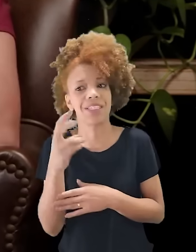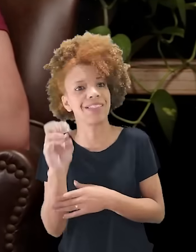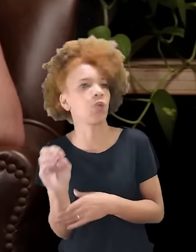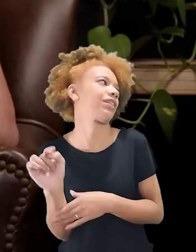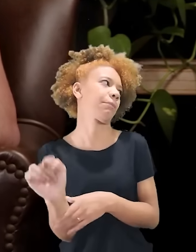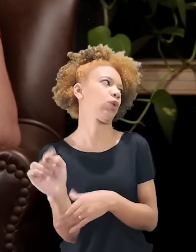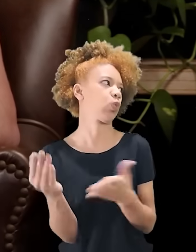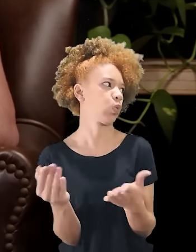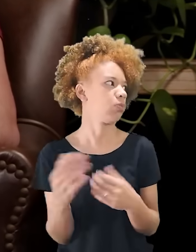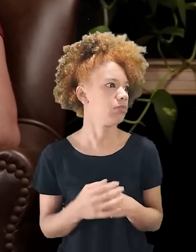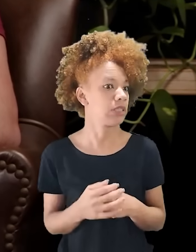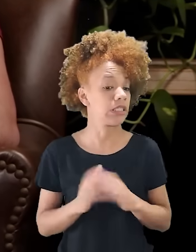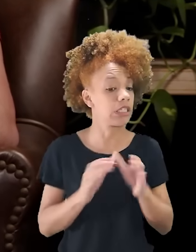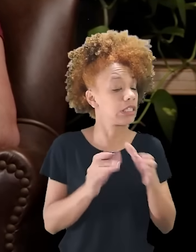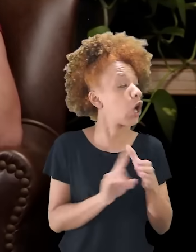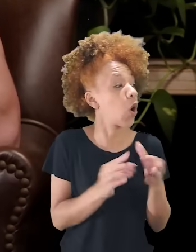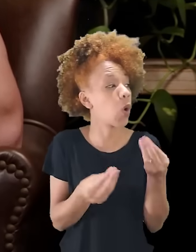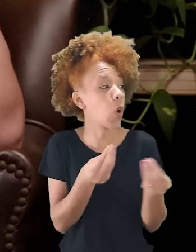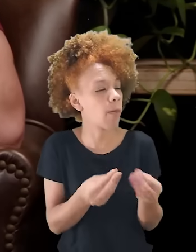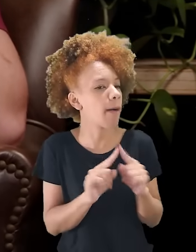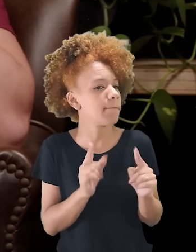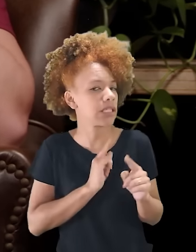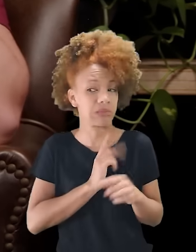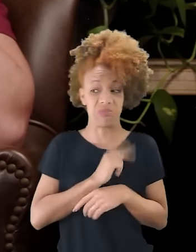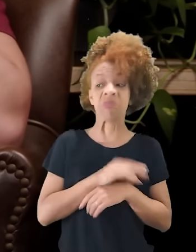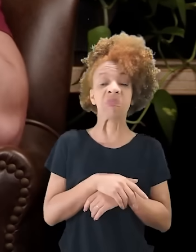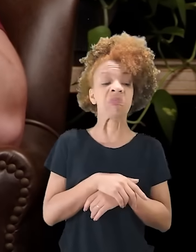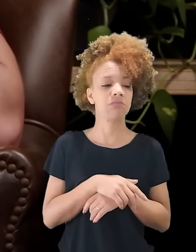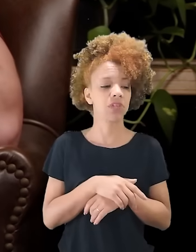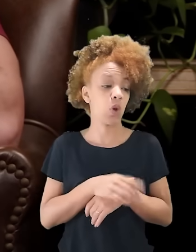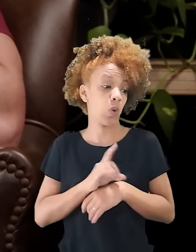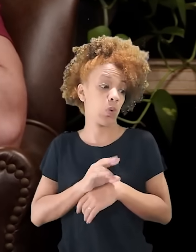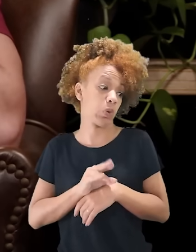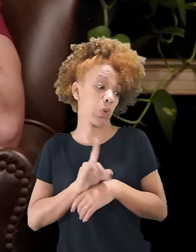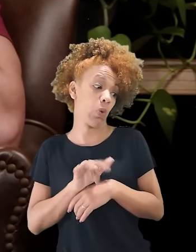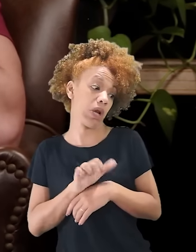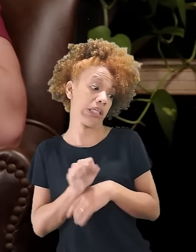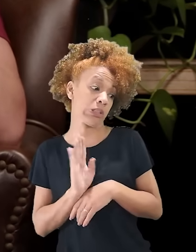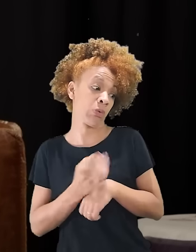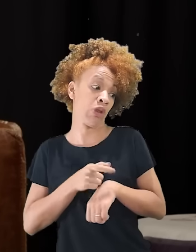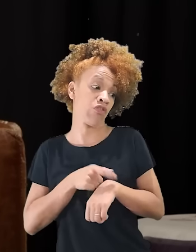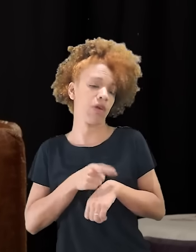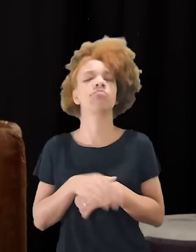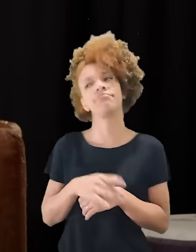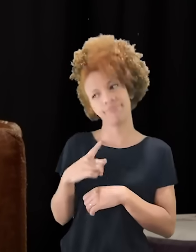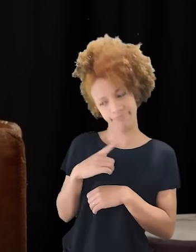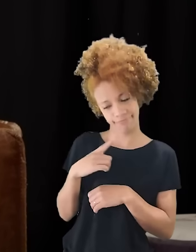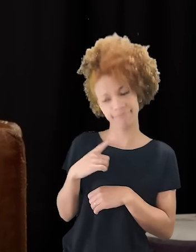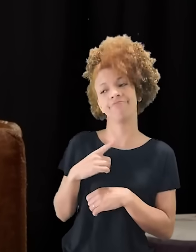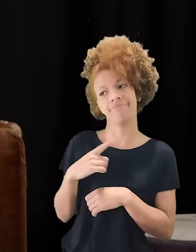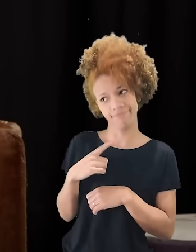e ele tá nesse mesmo grupo como é que você vocês mas vocês TM um comentário Nossa Douglas cheg tem tem tem